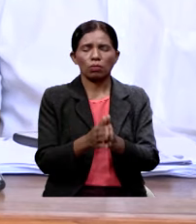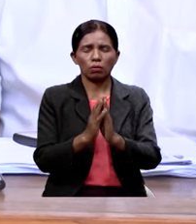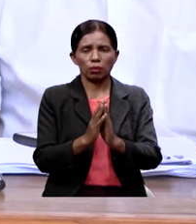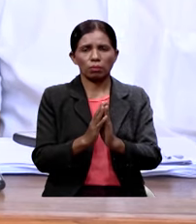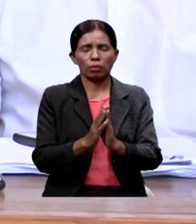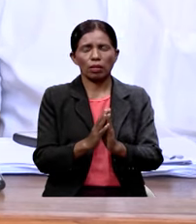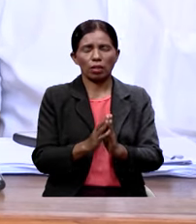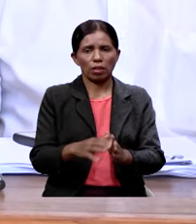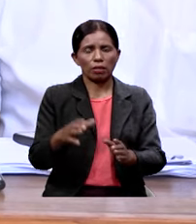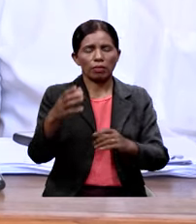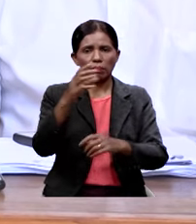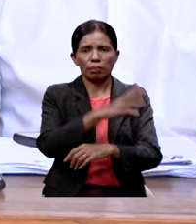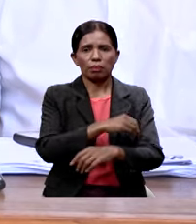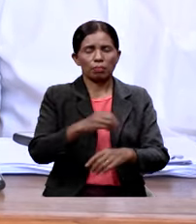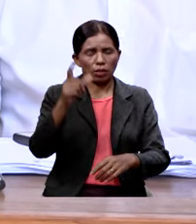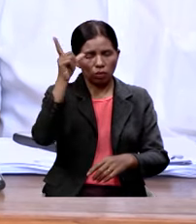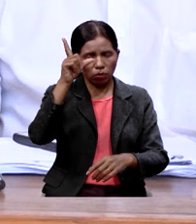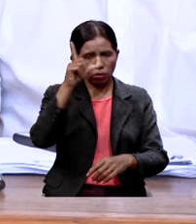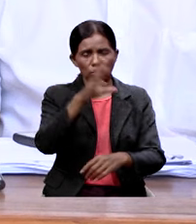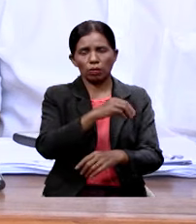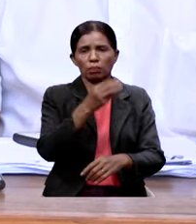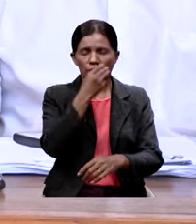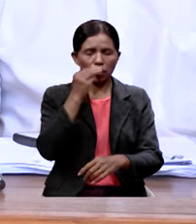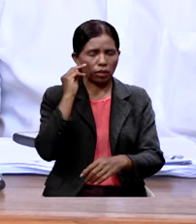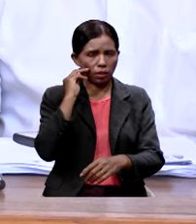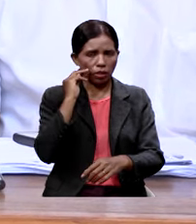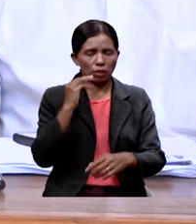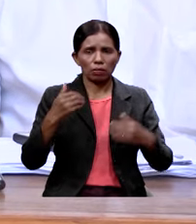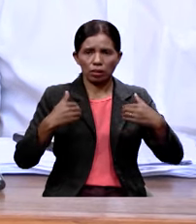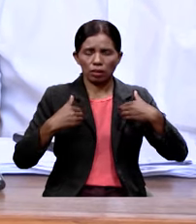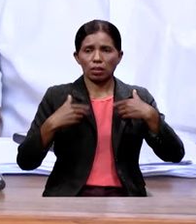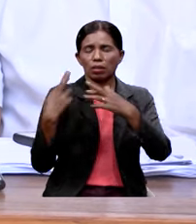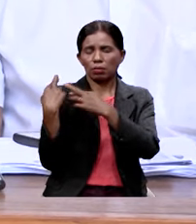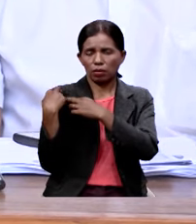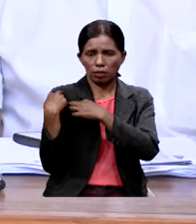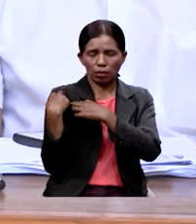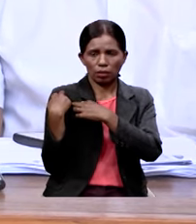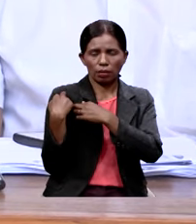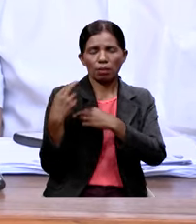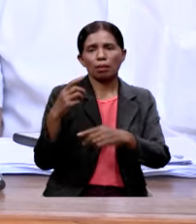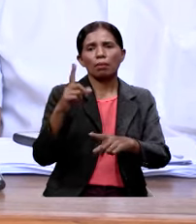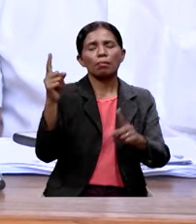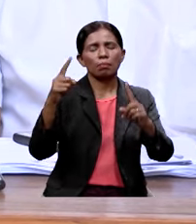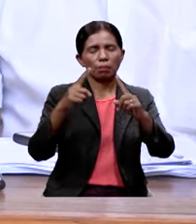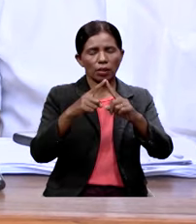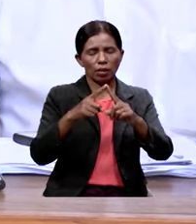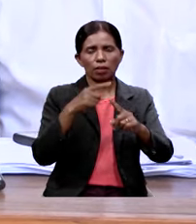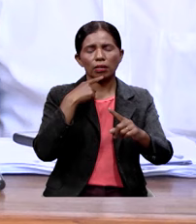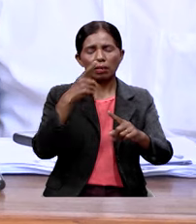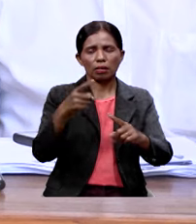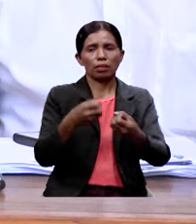Luolo, o camarada Maria Amude Alcatiri, a tu assume responsabilidade da derrota hira que nebe temiona e